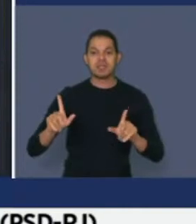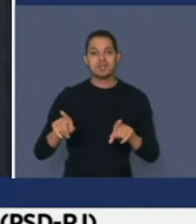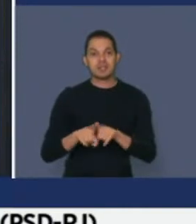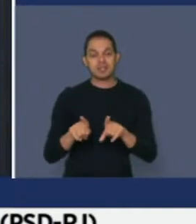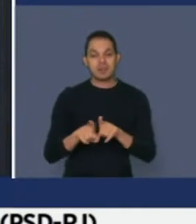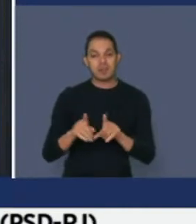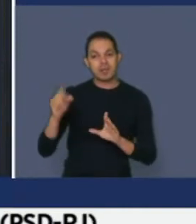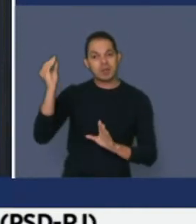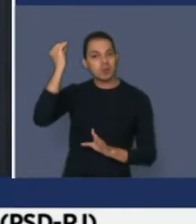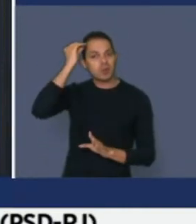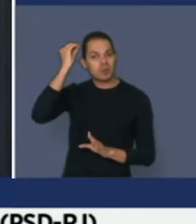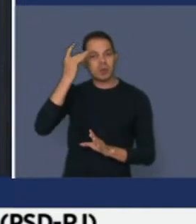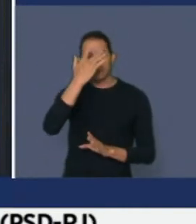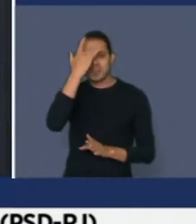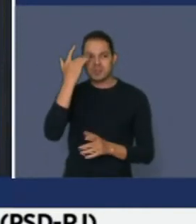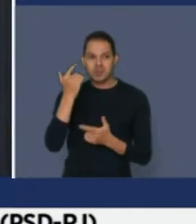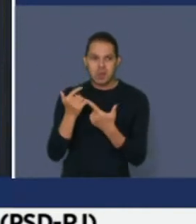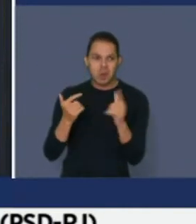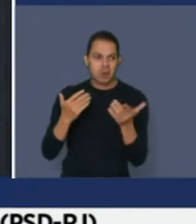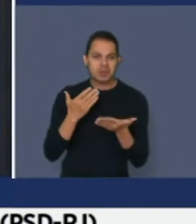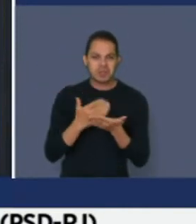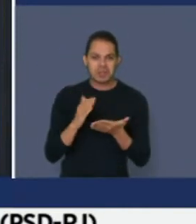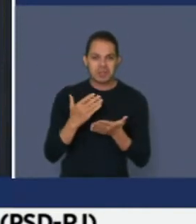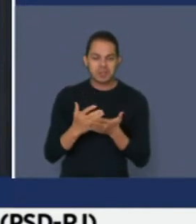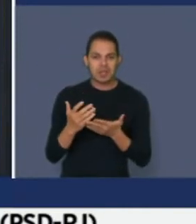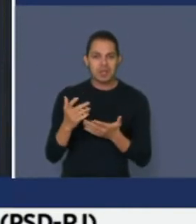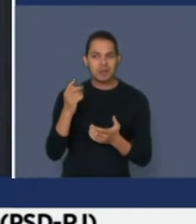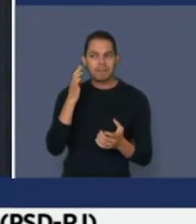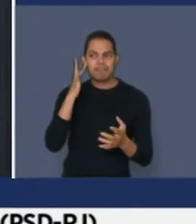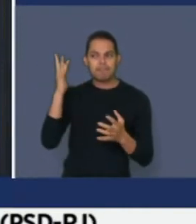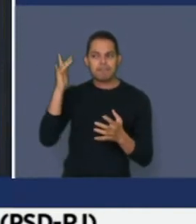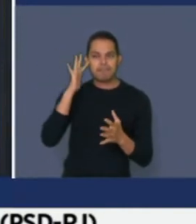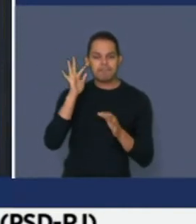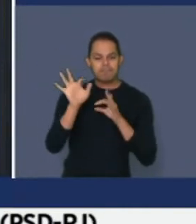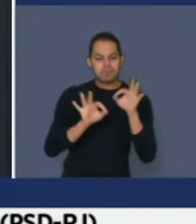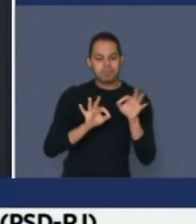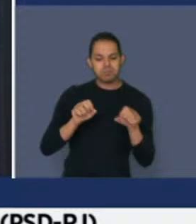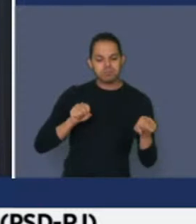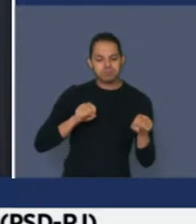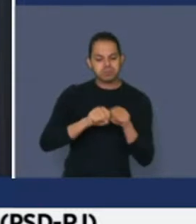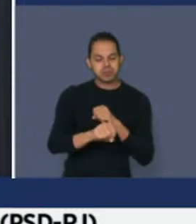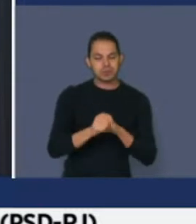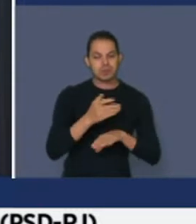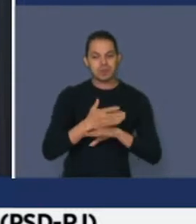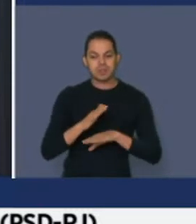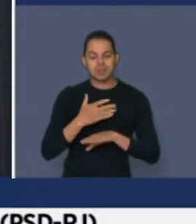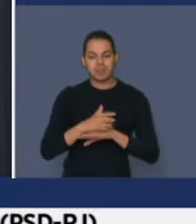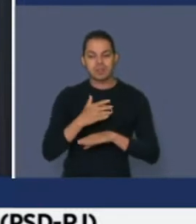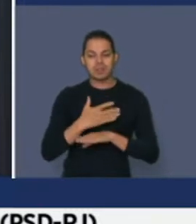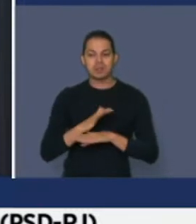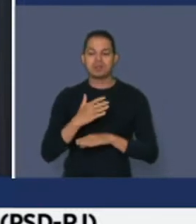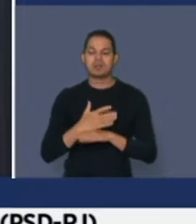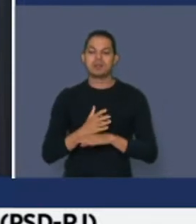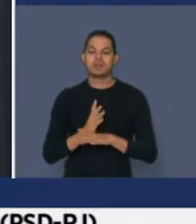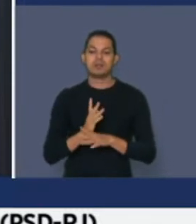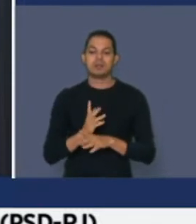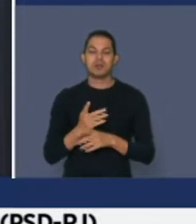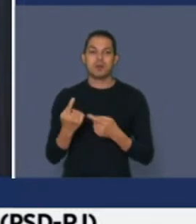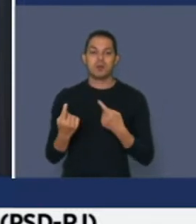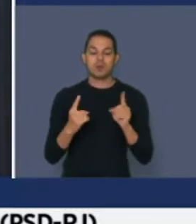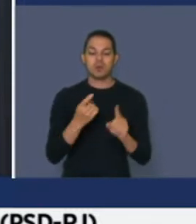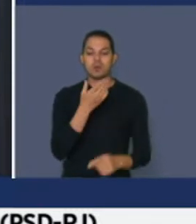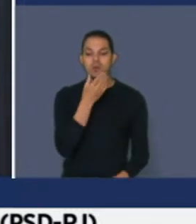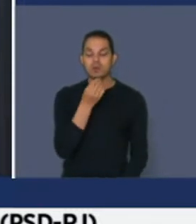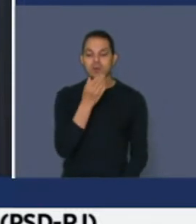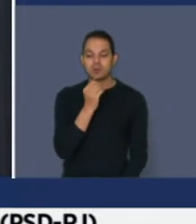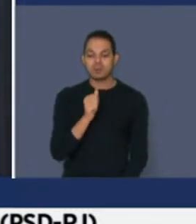a pessoas diversas a autoria intelectual e a ordem para a prática do crime de homicídio consumado contra Anderson do Carmo de